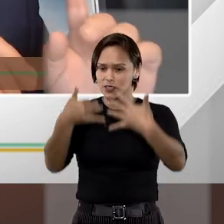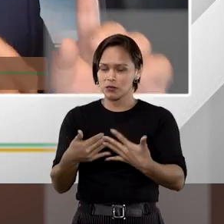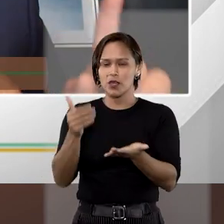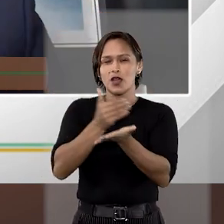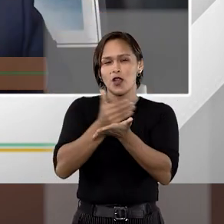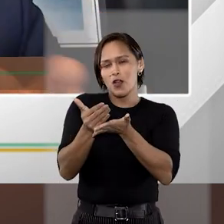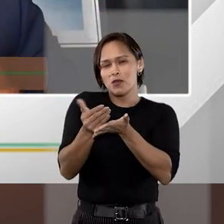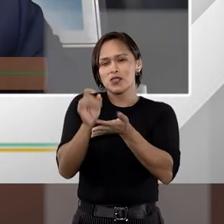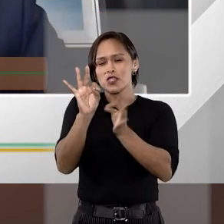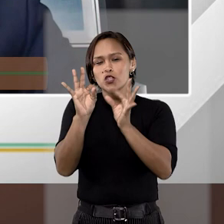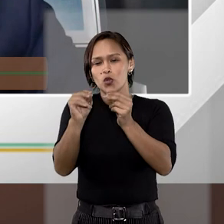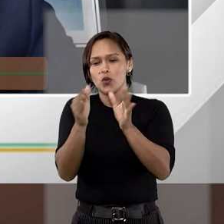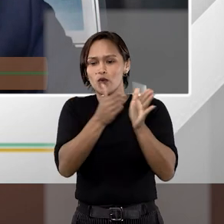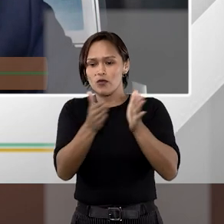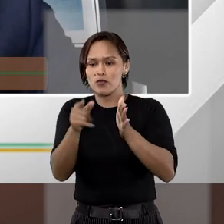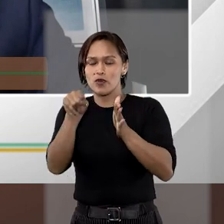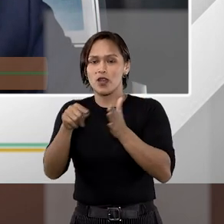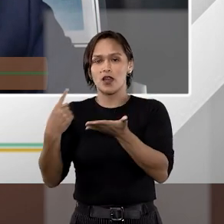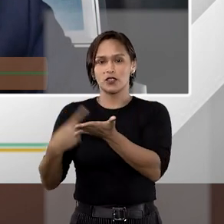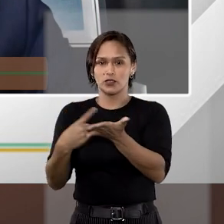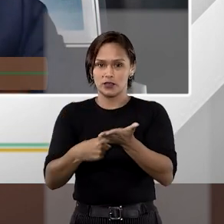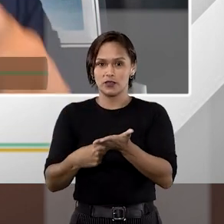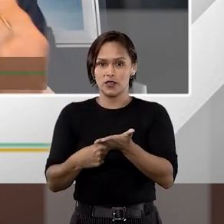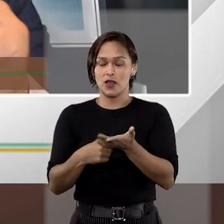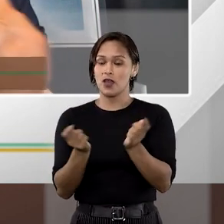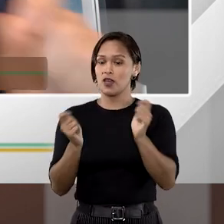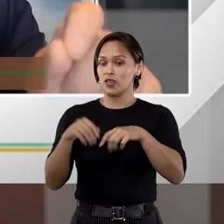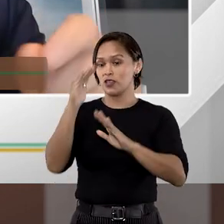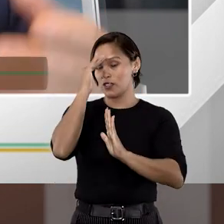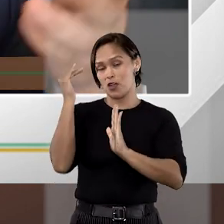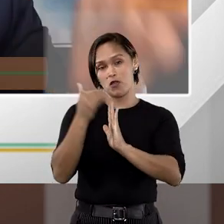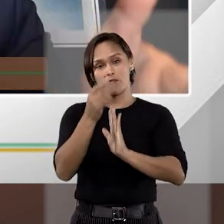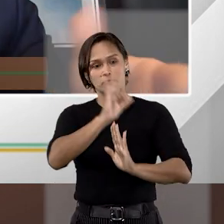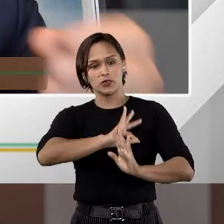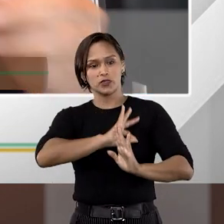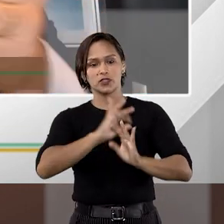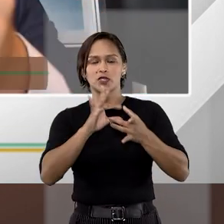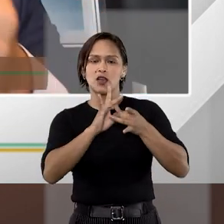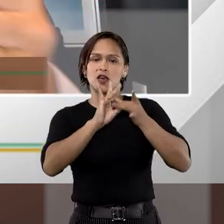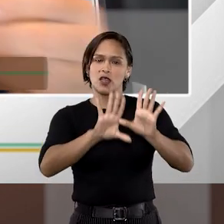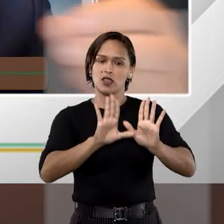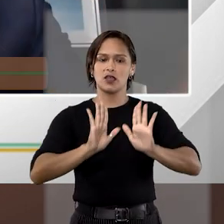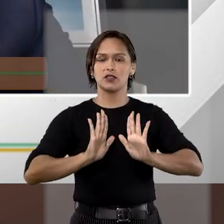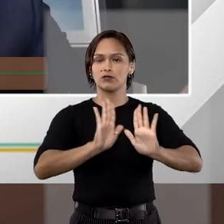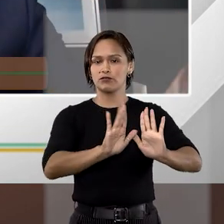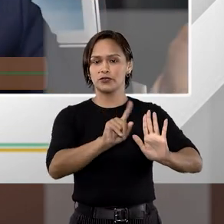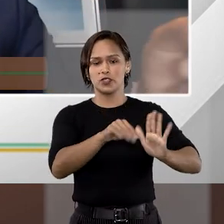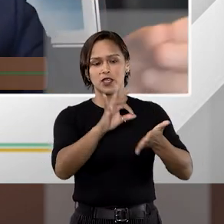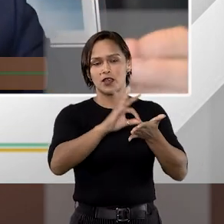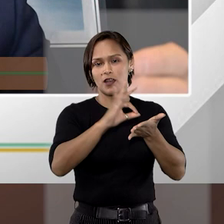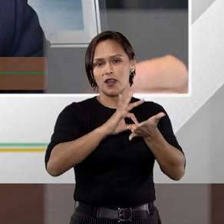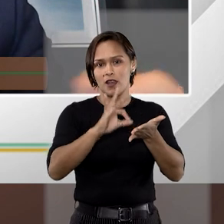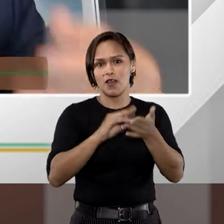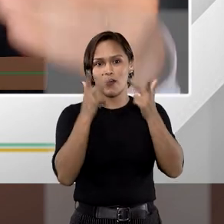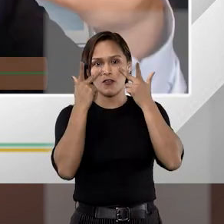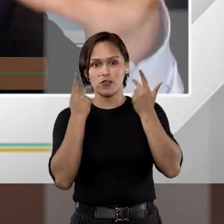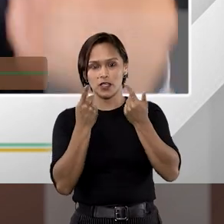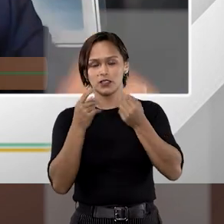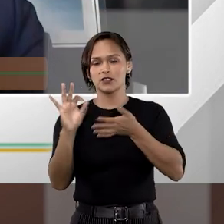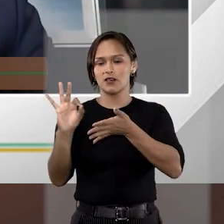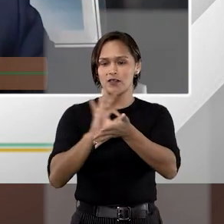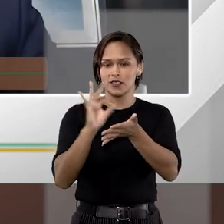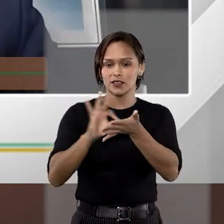começar aquela primeira fase que a gente falou atrás então autoridade policial delegado deixará de lavrar O Flagrante